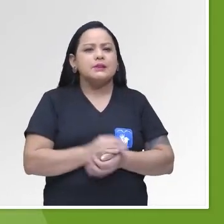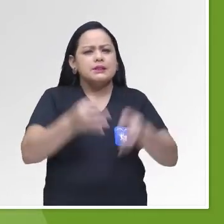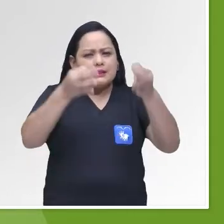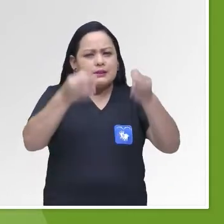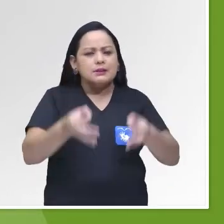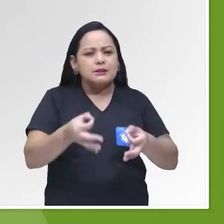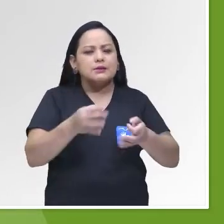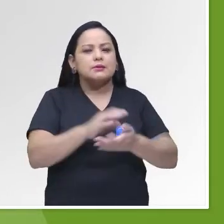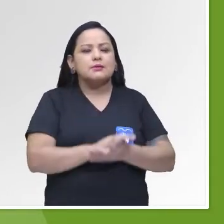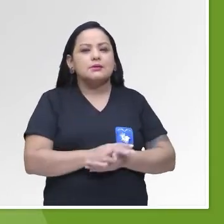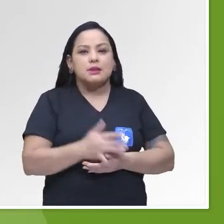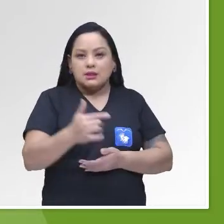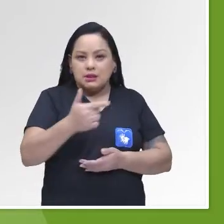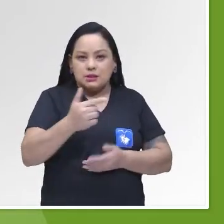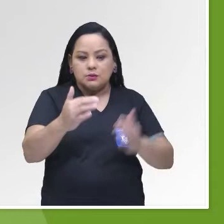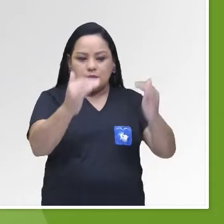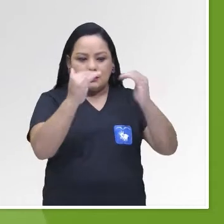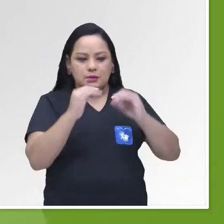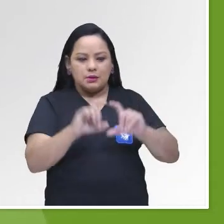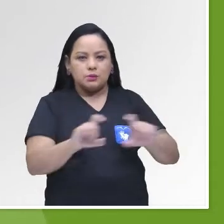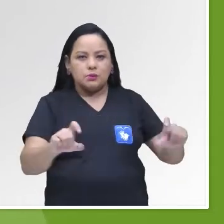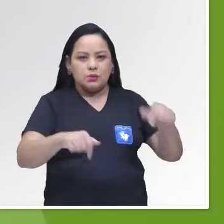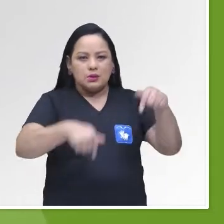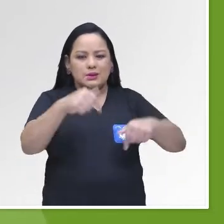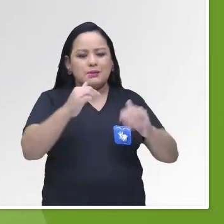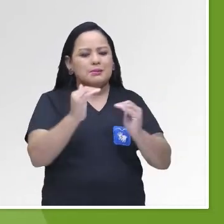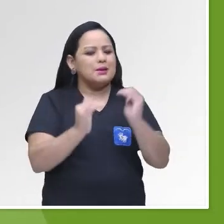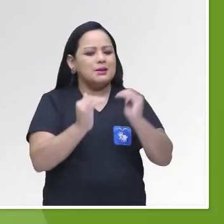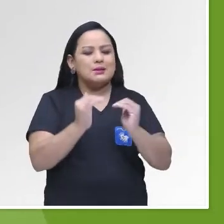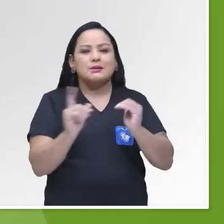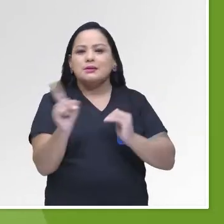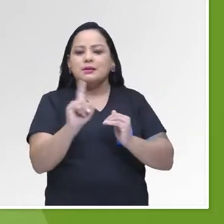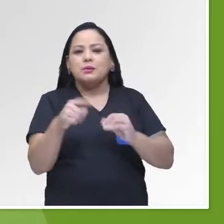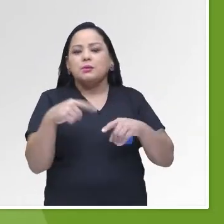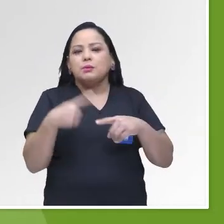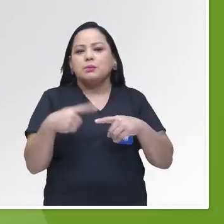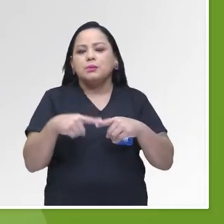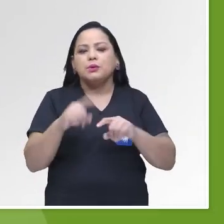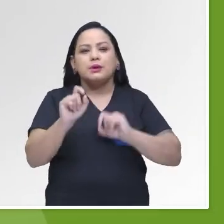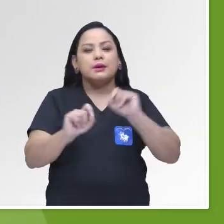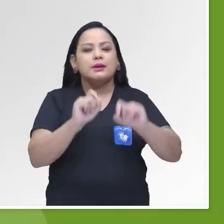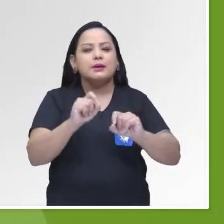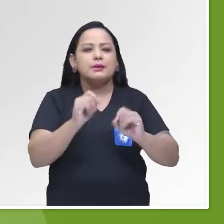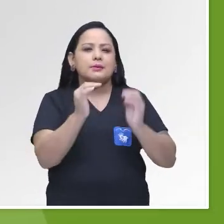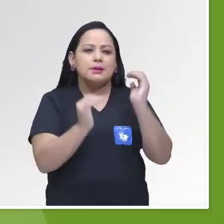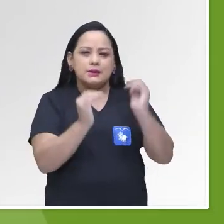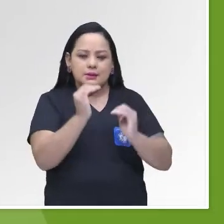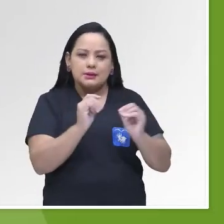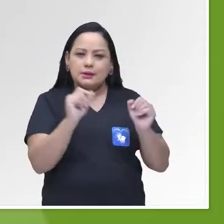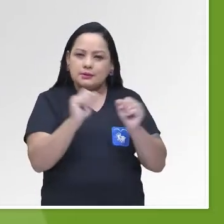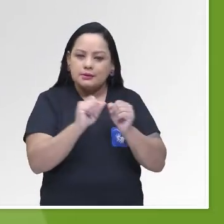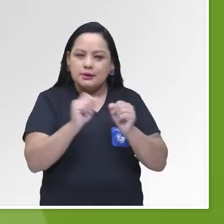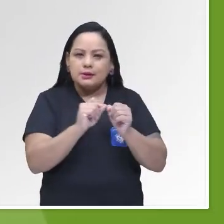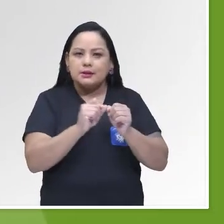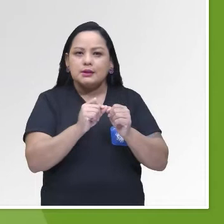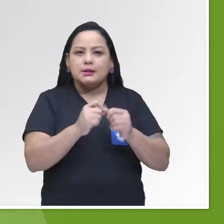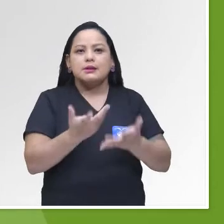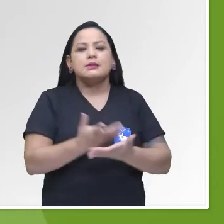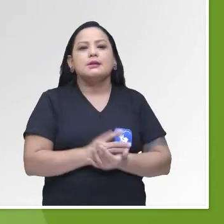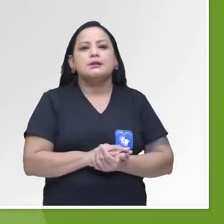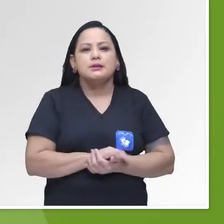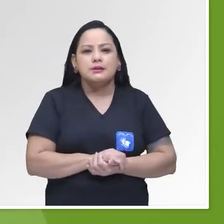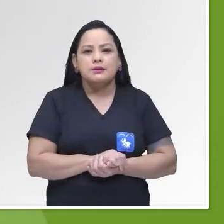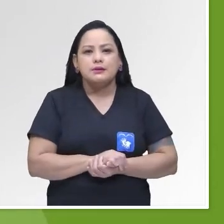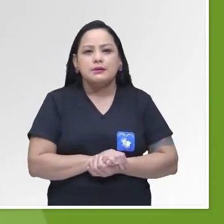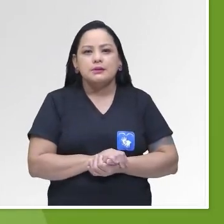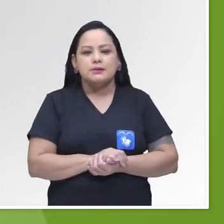corretos. Na segunda, não estava balanceada, porque quem vai balancear os elementos de